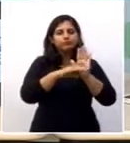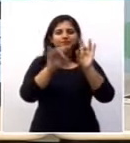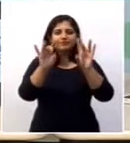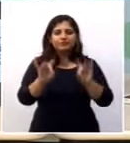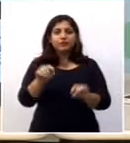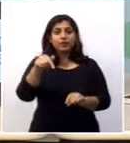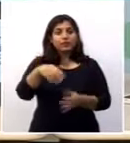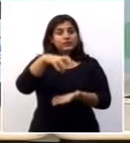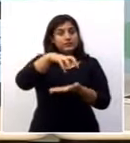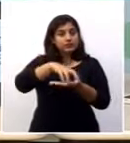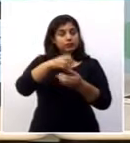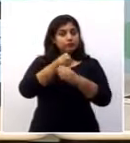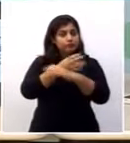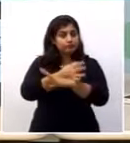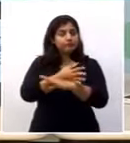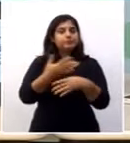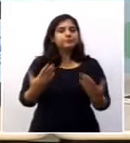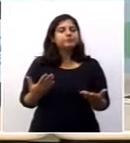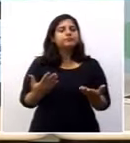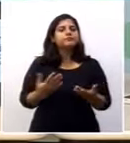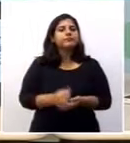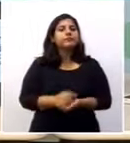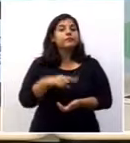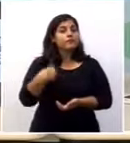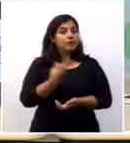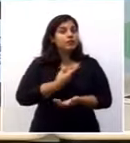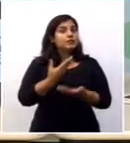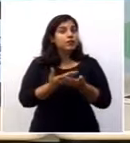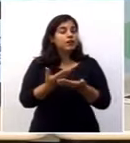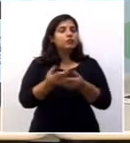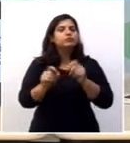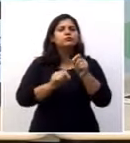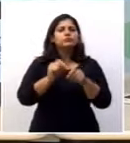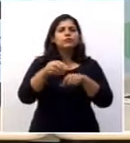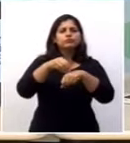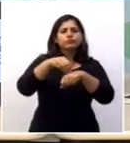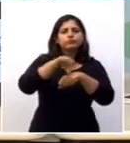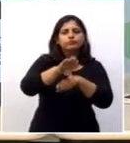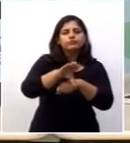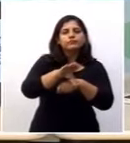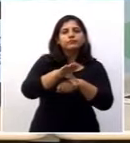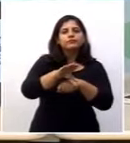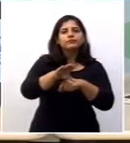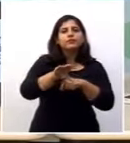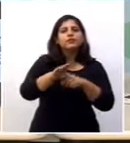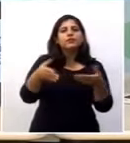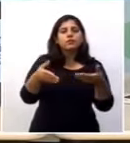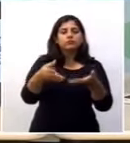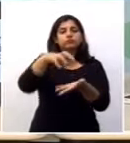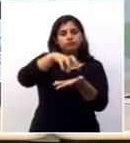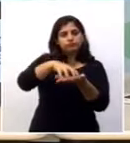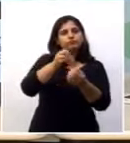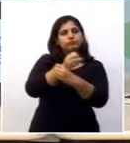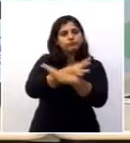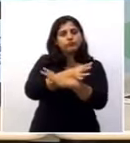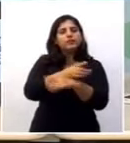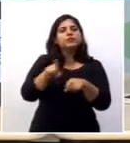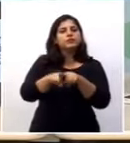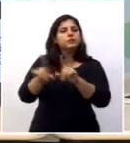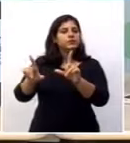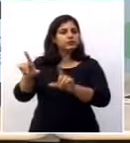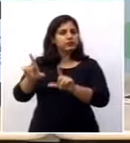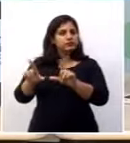aqui no Centro de Mídias. A nossa aula de hoje está sendo transmitida pelo Centro de Mídias e também pela